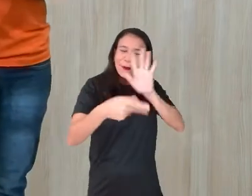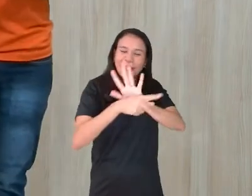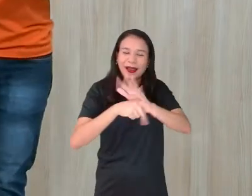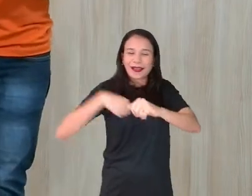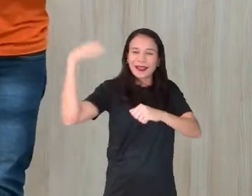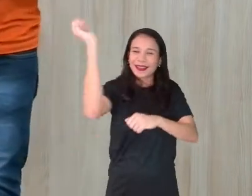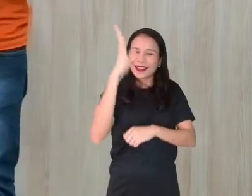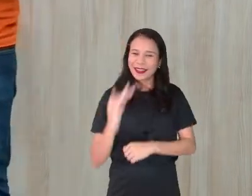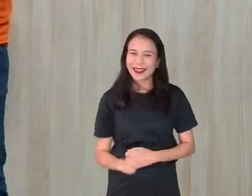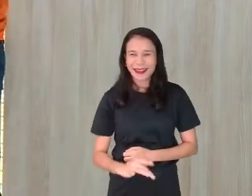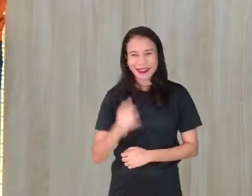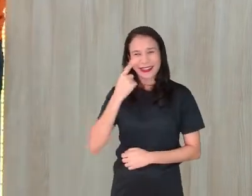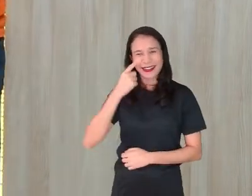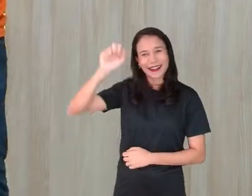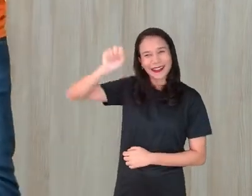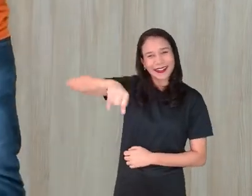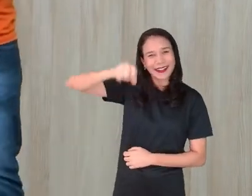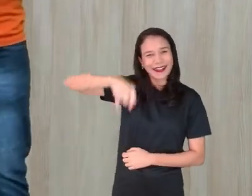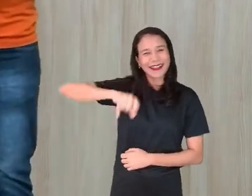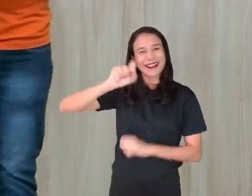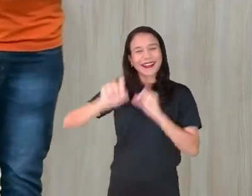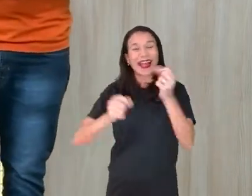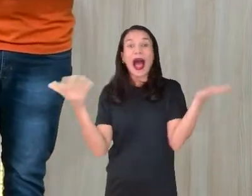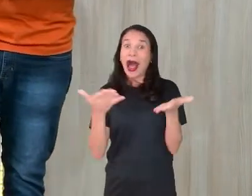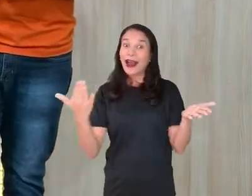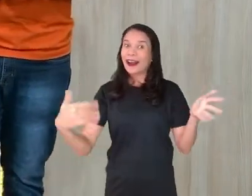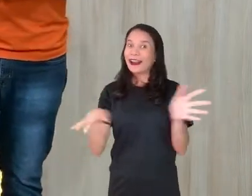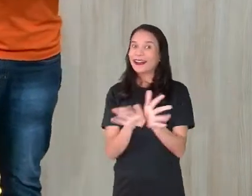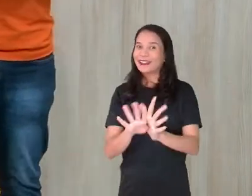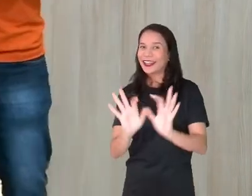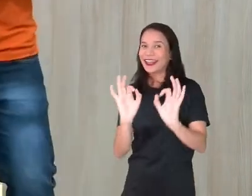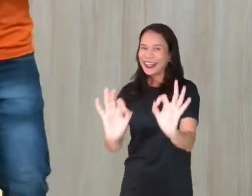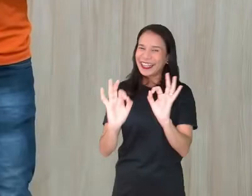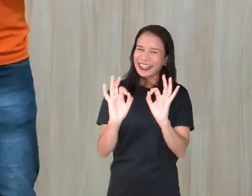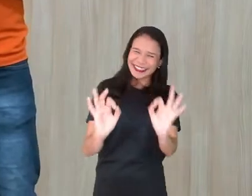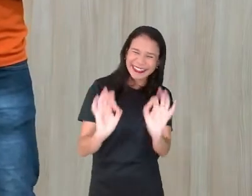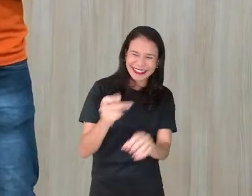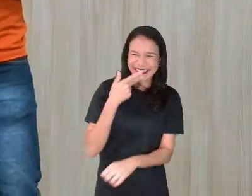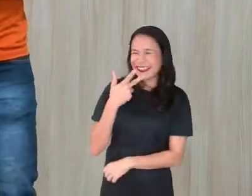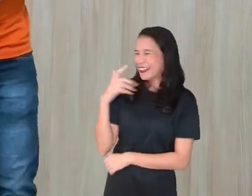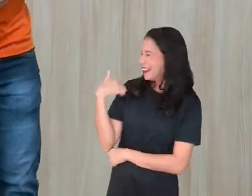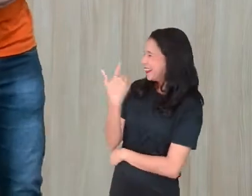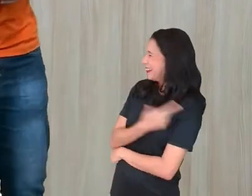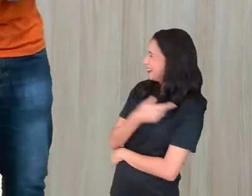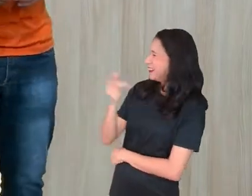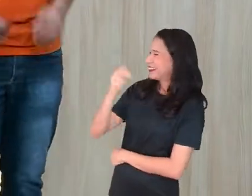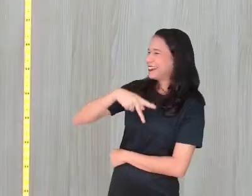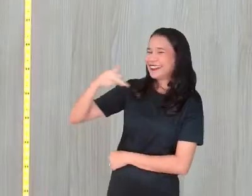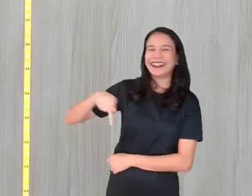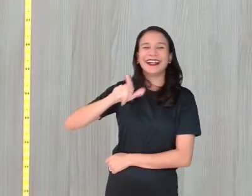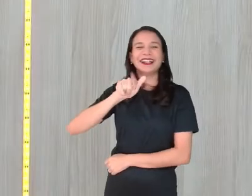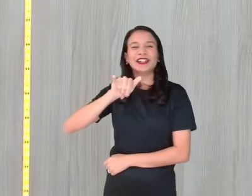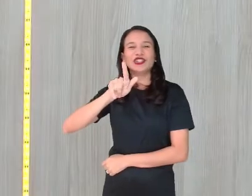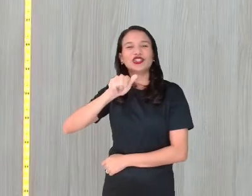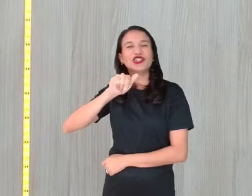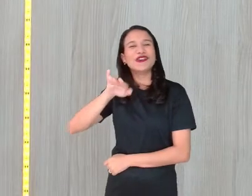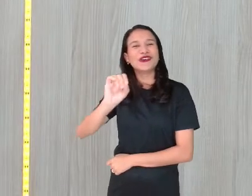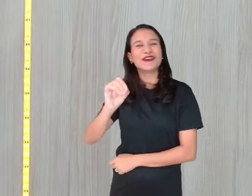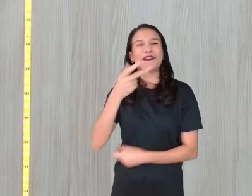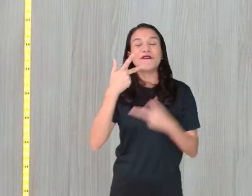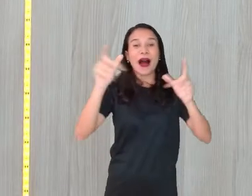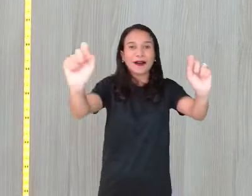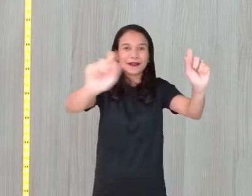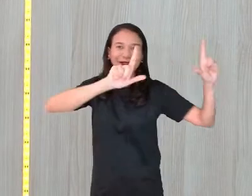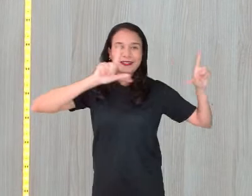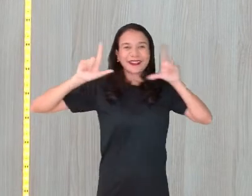Gaúcho da fronteira. Estamos aqui com o Geórgio. Agora deu certo? Agora ele vai falar com a gente. Tá agora, corta pra mim,